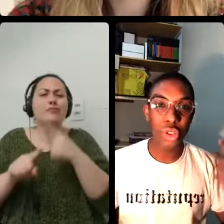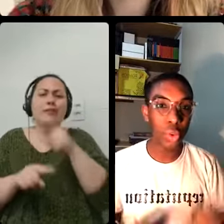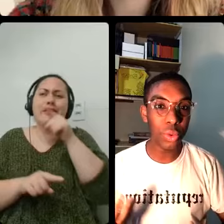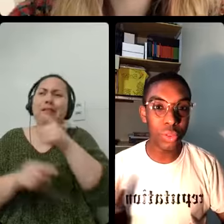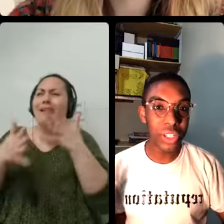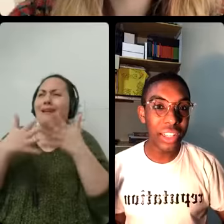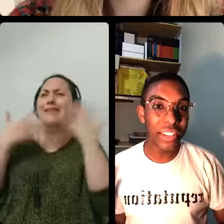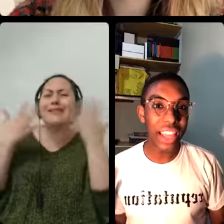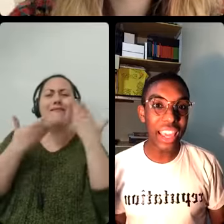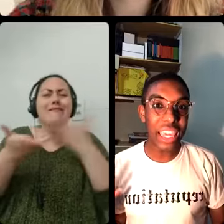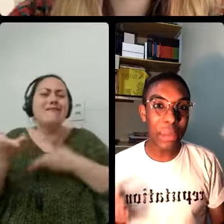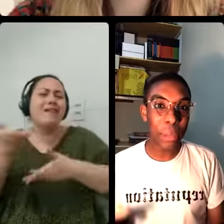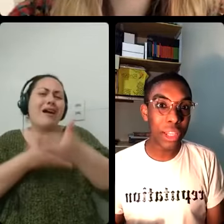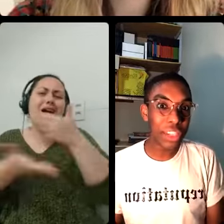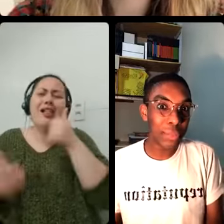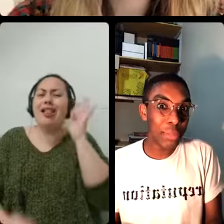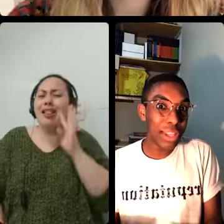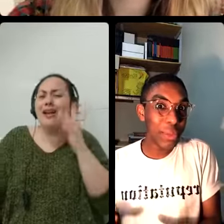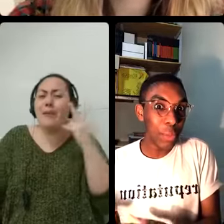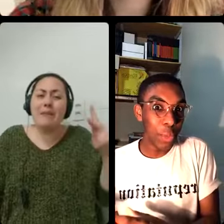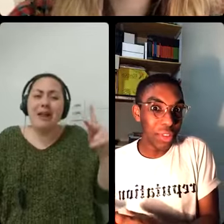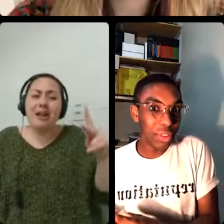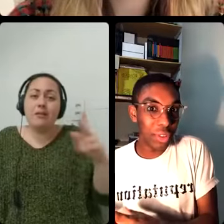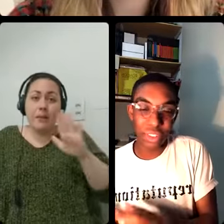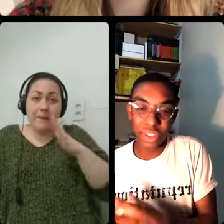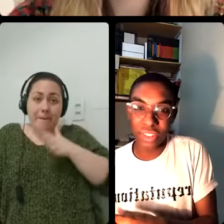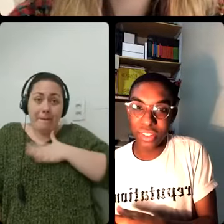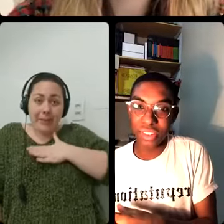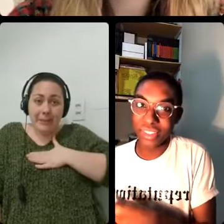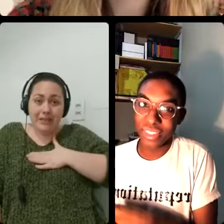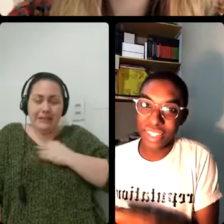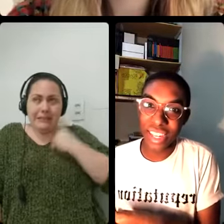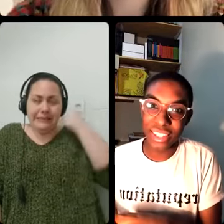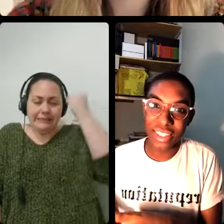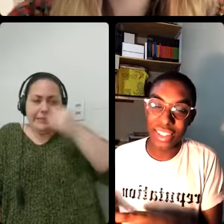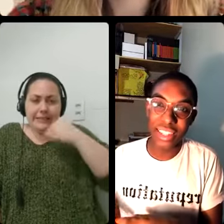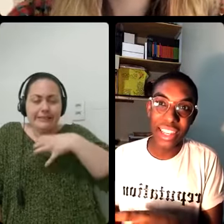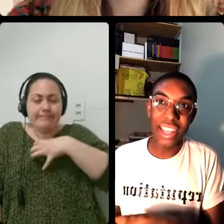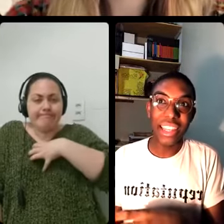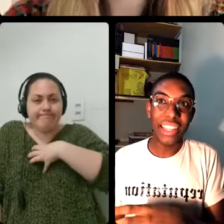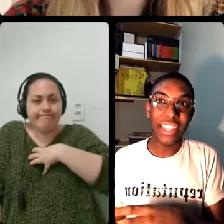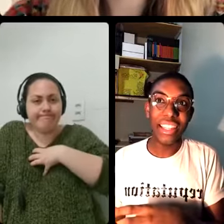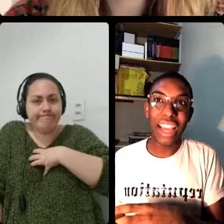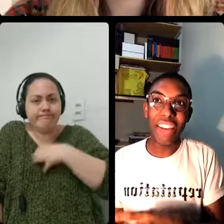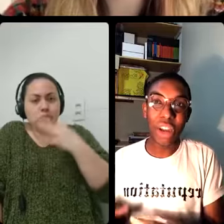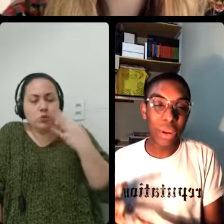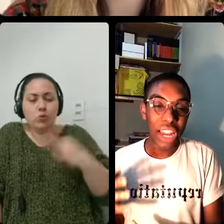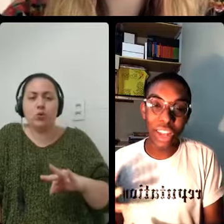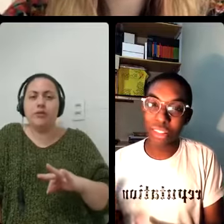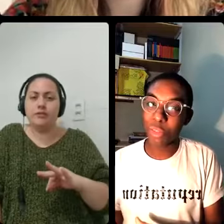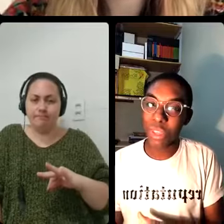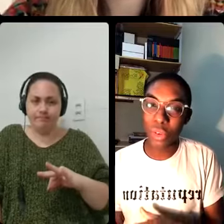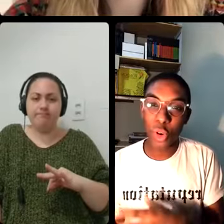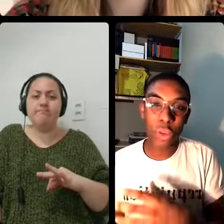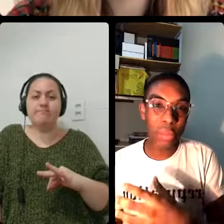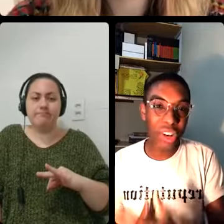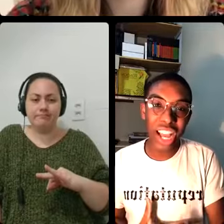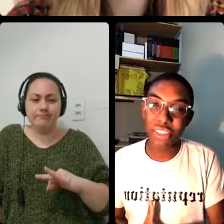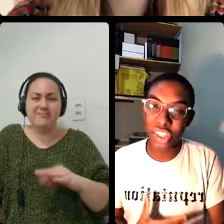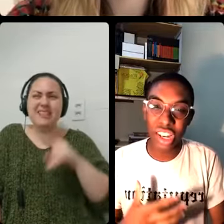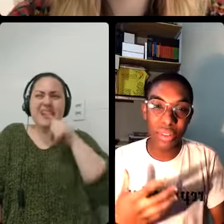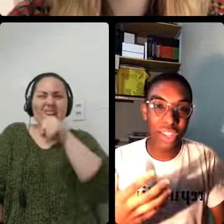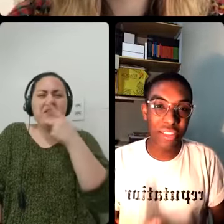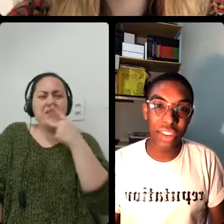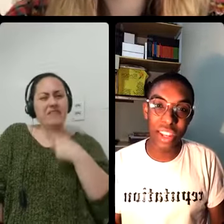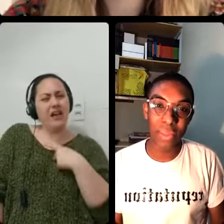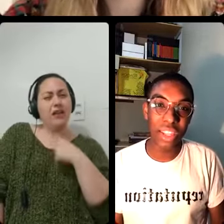falava de tudo, né? E pra mim tava sendo uma experiência muito dolorosa. E assim, a forma que ele falava comigo, como ele me olhava, o